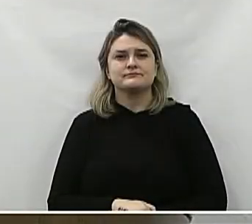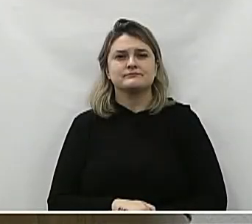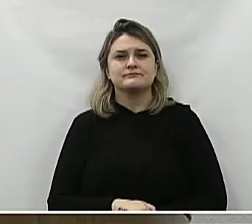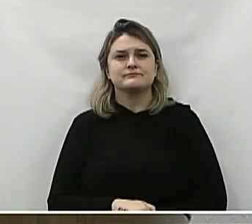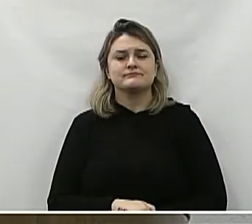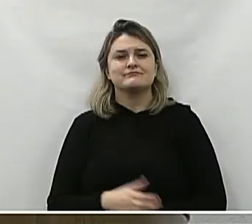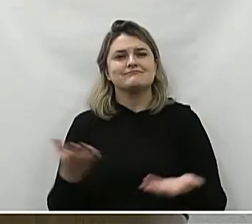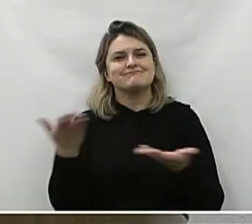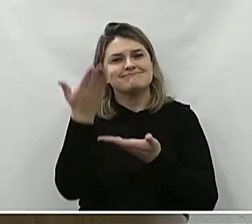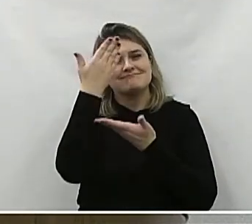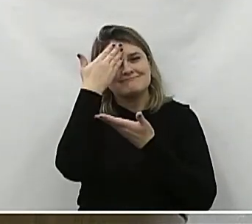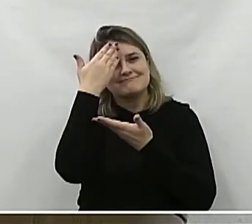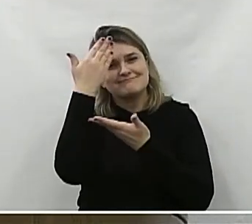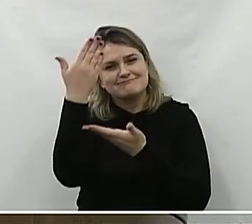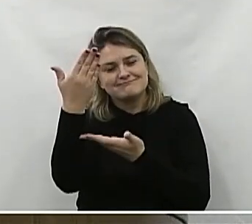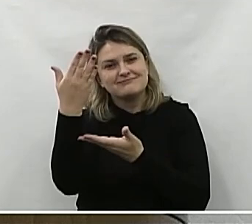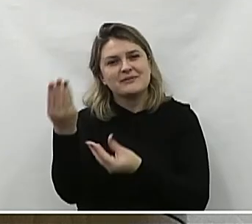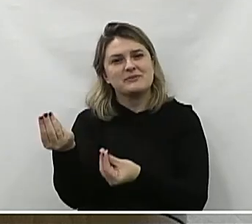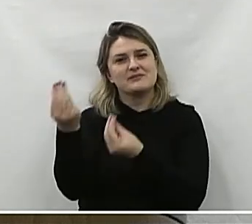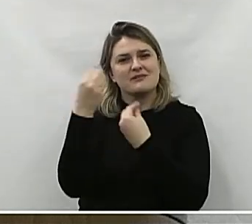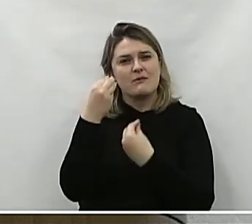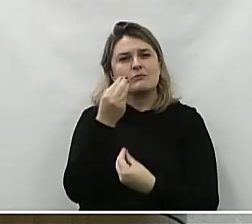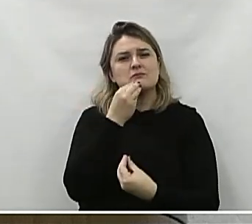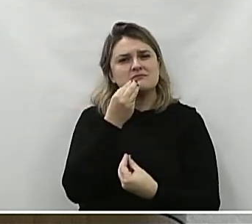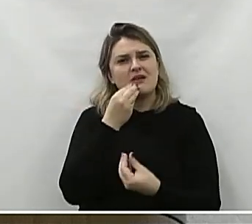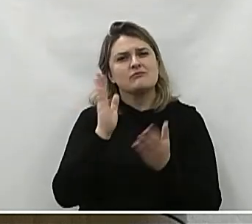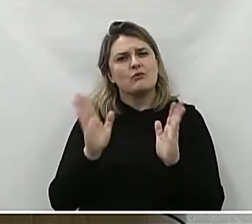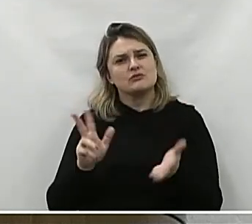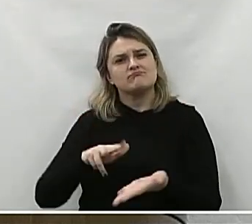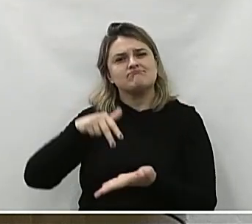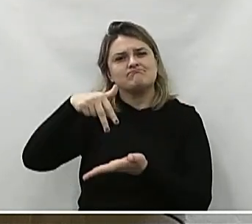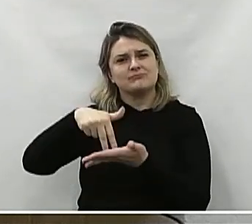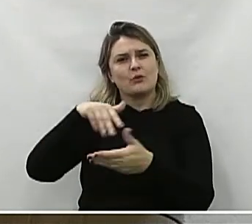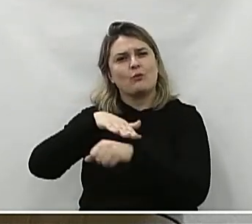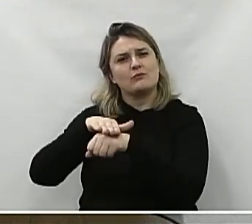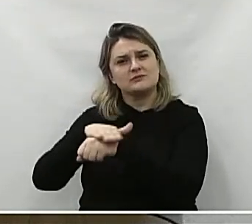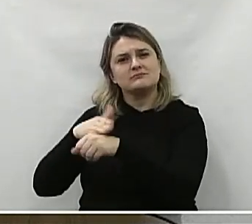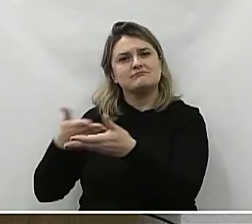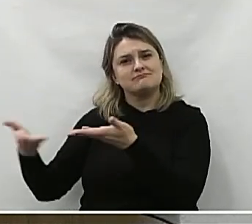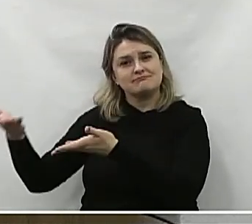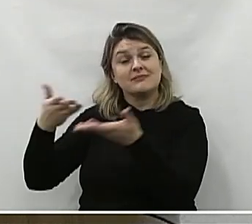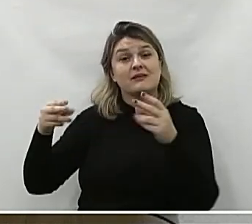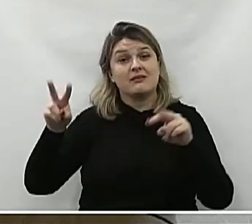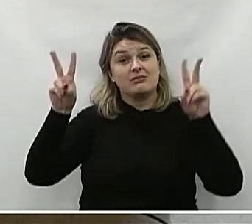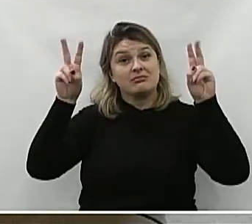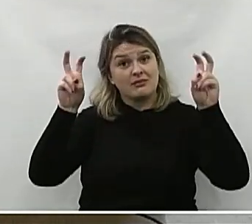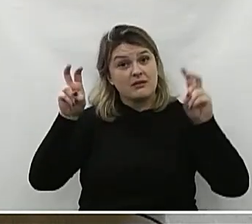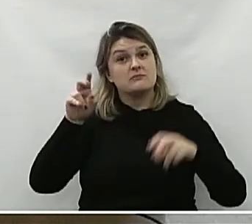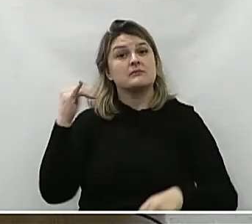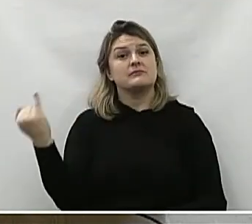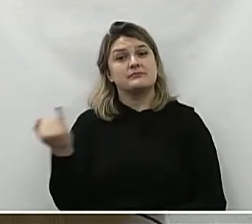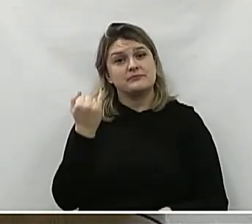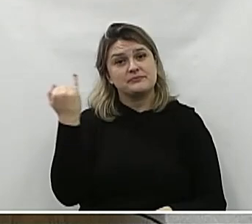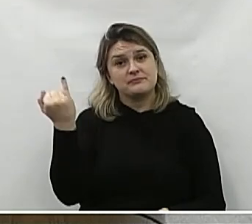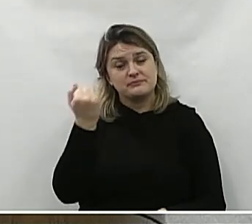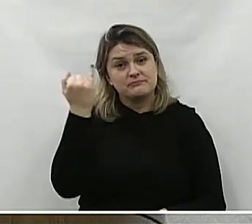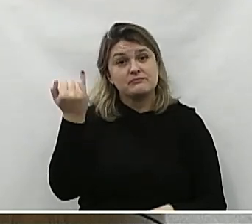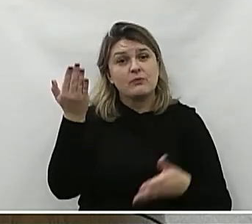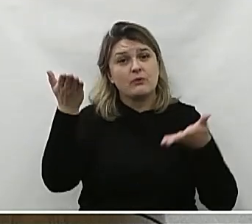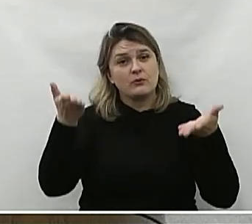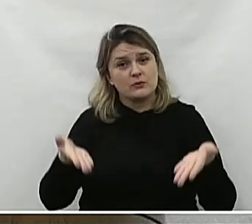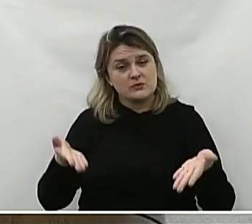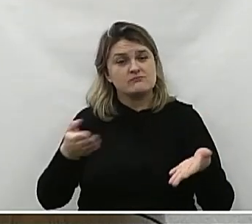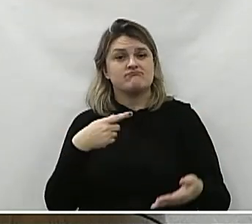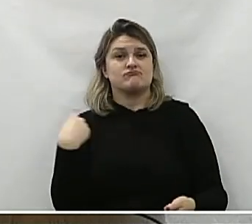Quero Agradecer primeiro a oportunidade de estar hoje aqui conversando com vocês sobre um tema que é tão importante hoje